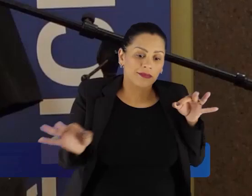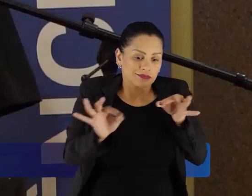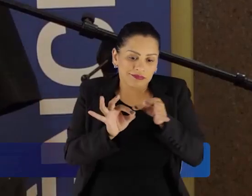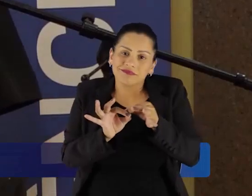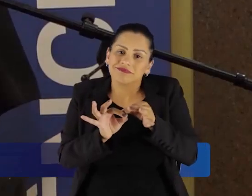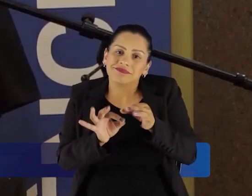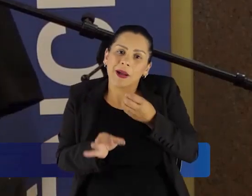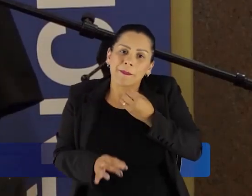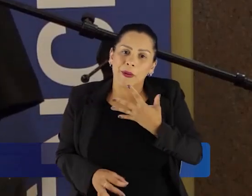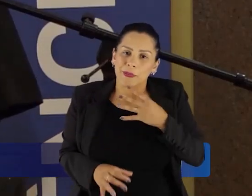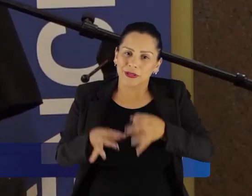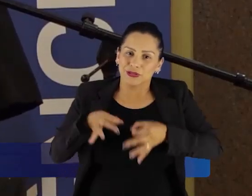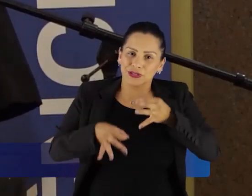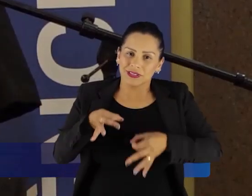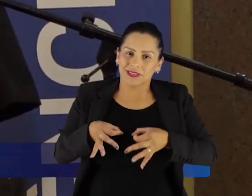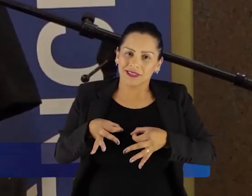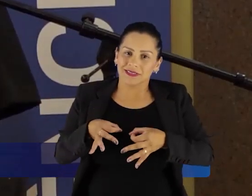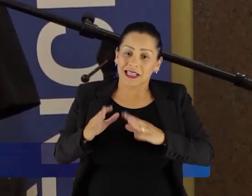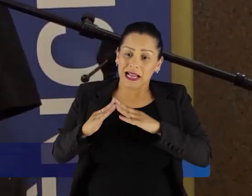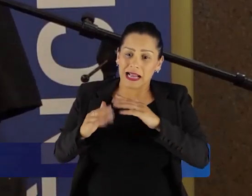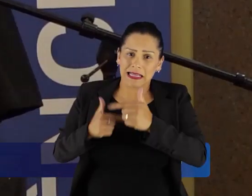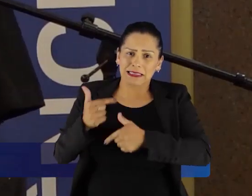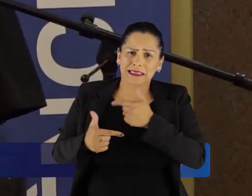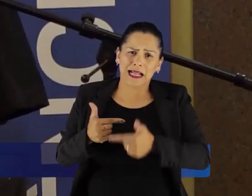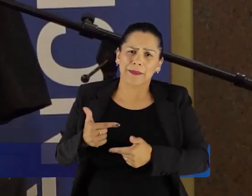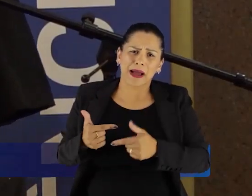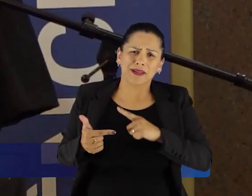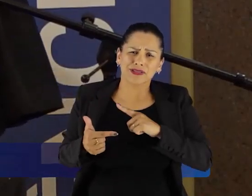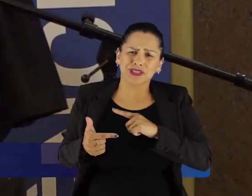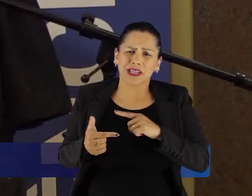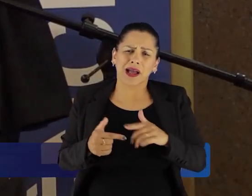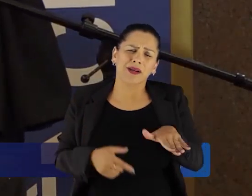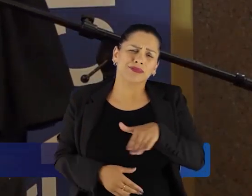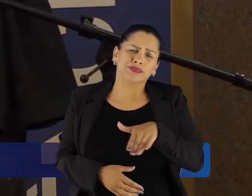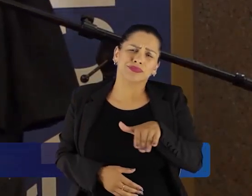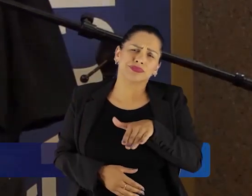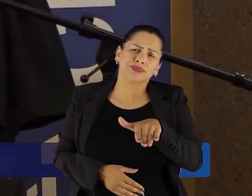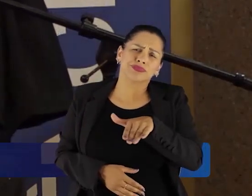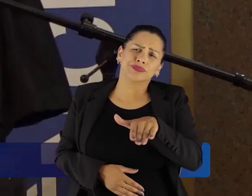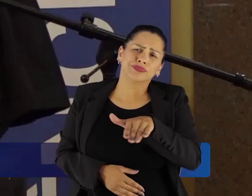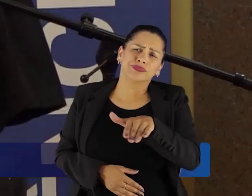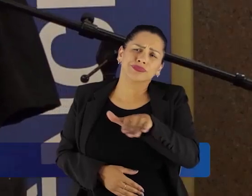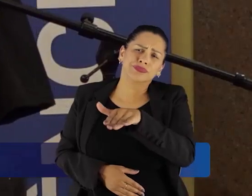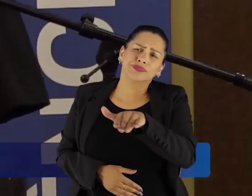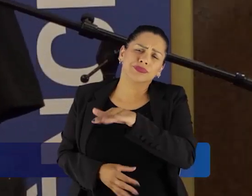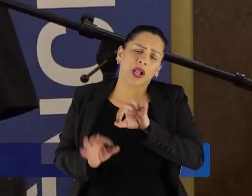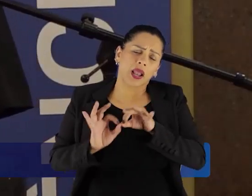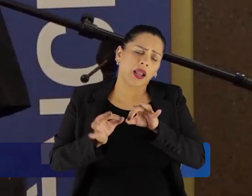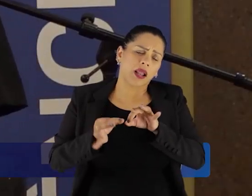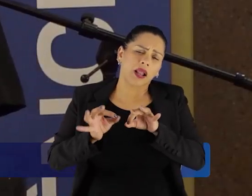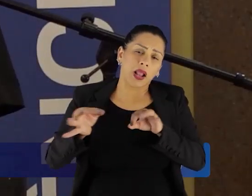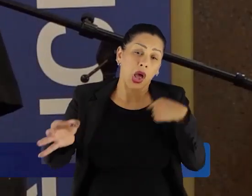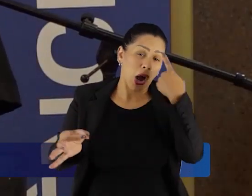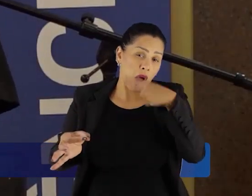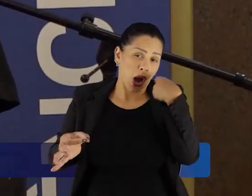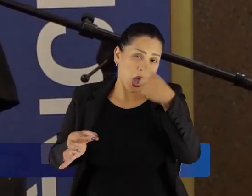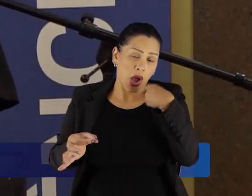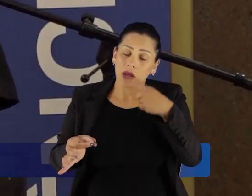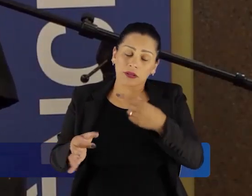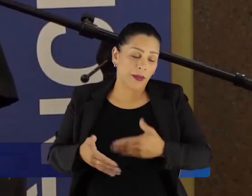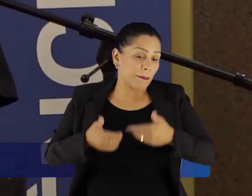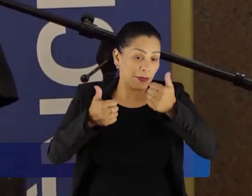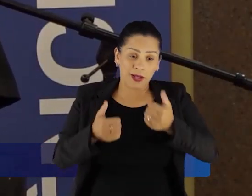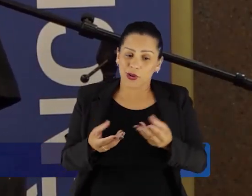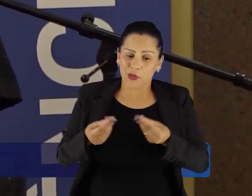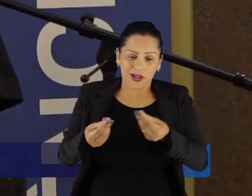o Home Office eliminou o horas de deslocamento entre a casa eo local de trabalho proporcionando melhora na qualidade